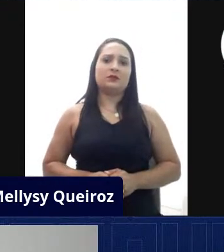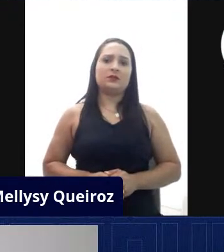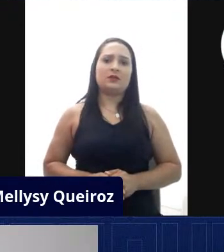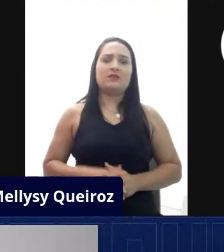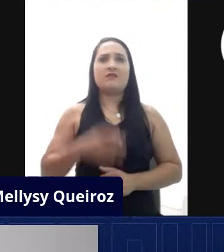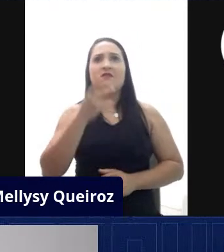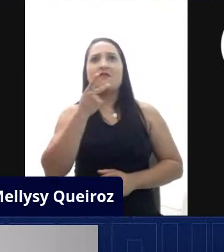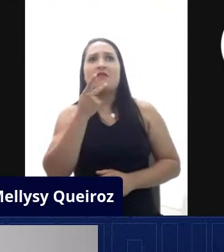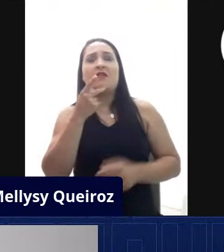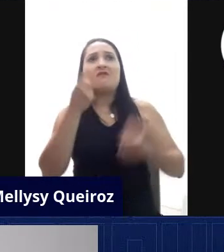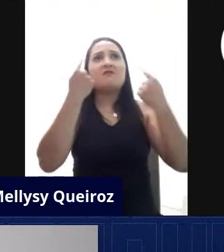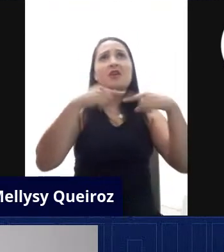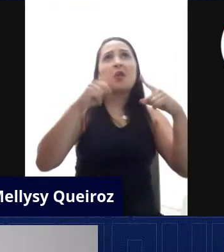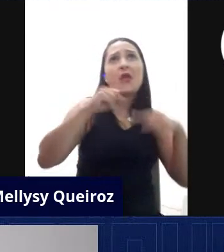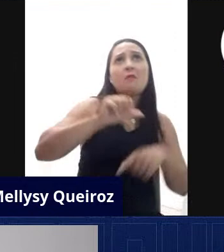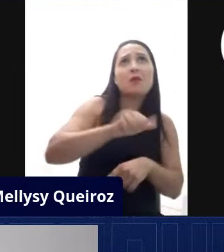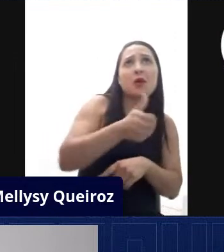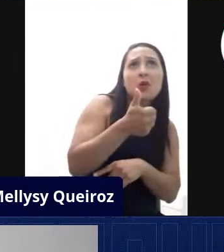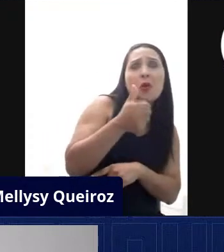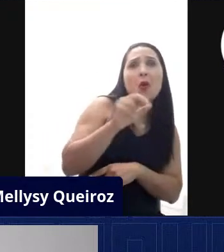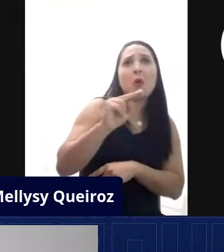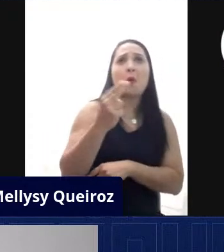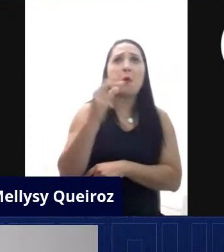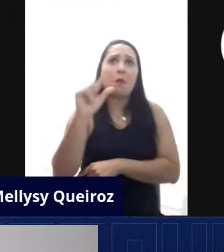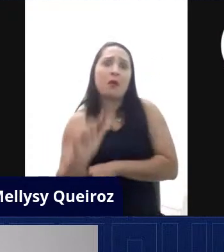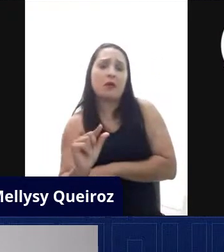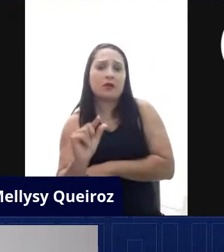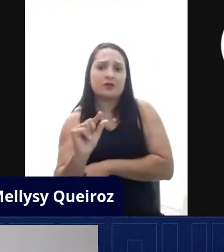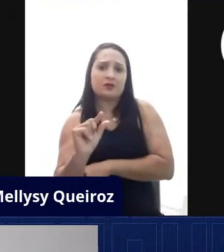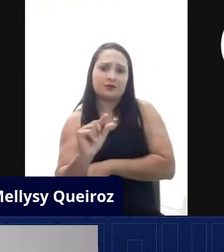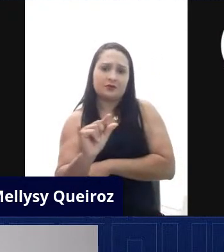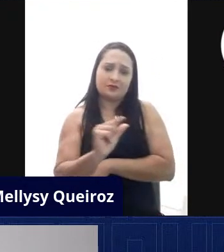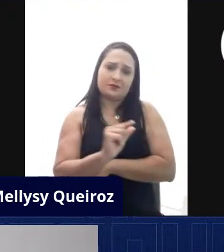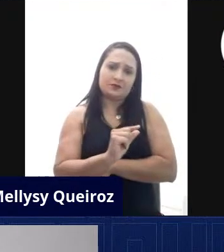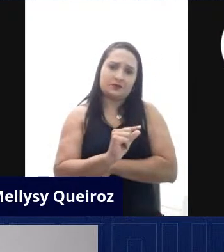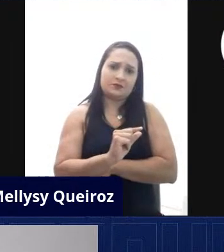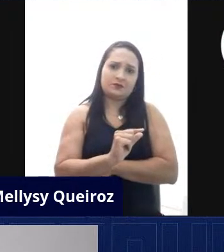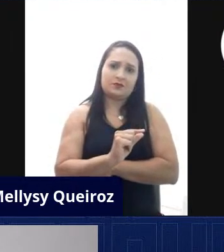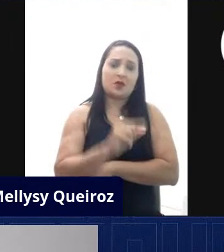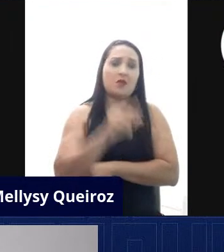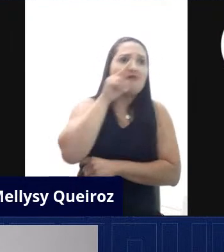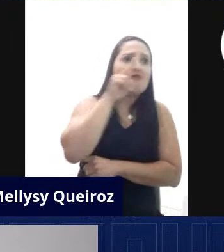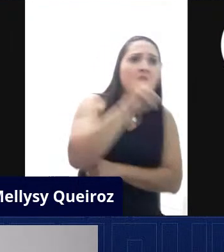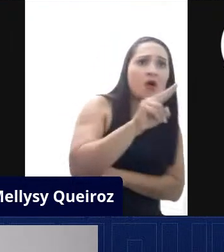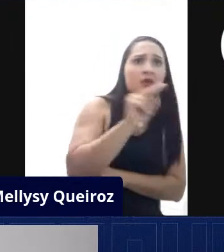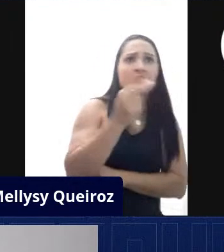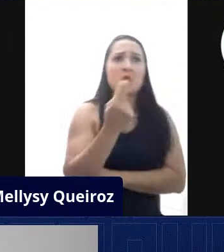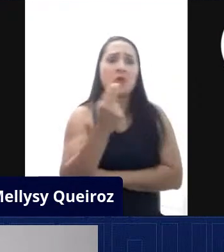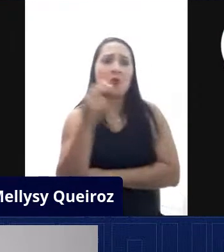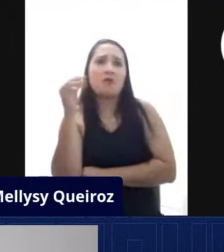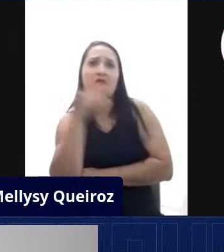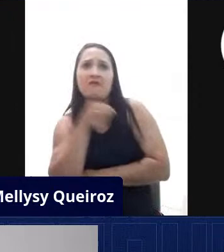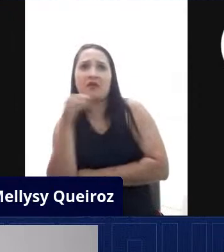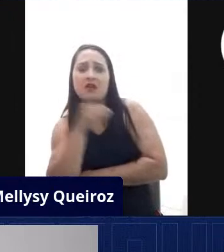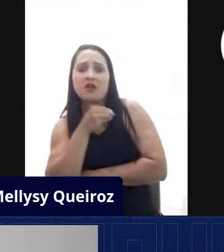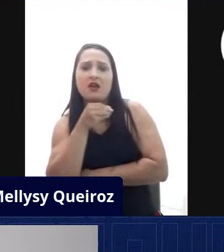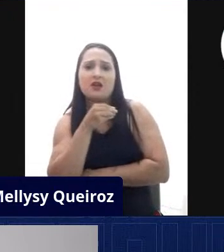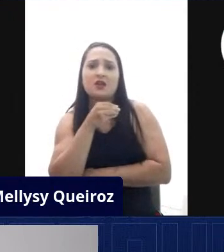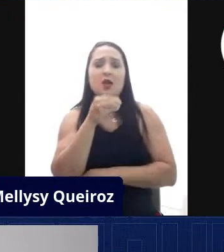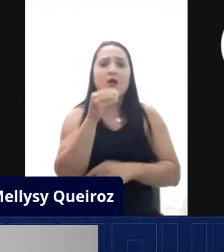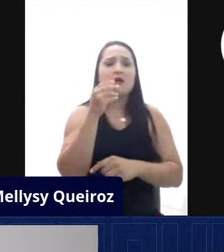melhor. Desculpa, não foi isso que eu quis dizer. Não existe violência mais forte, menos forte, de um lugar ou de